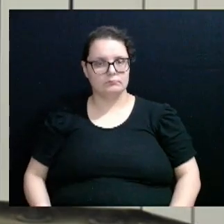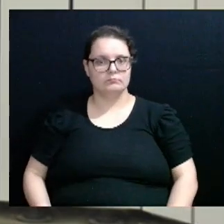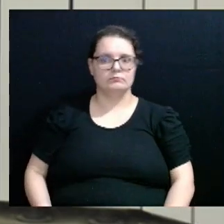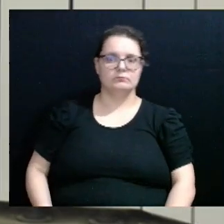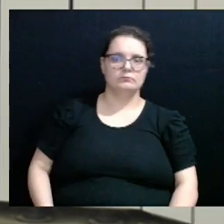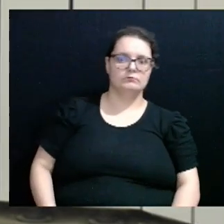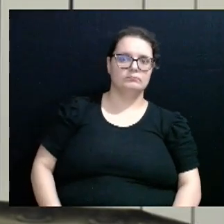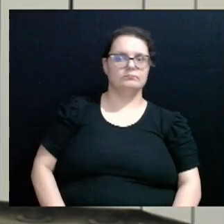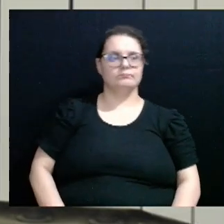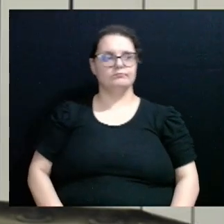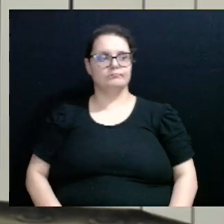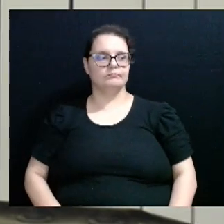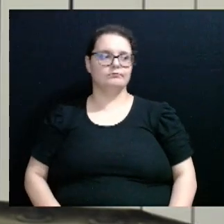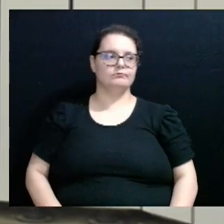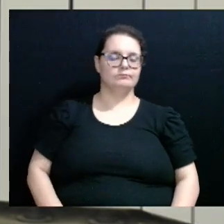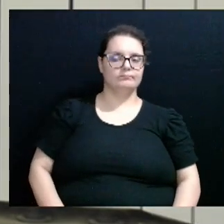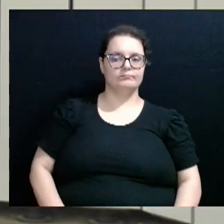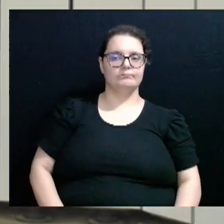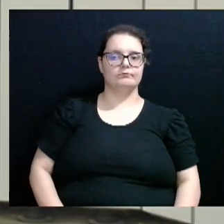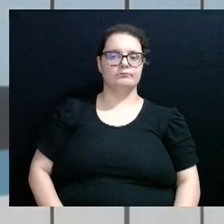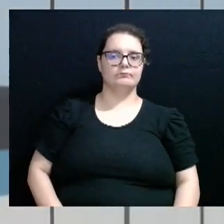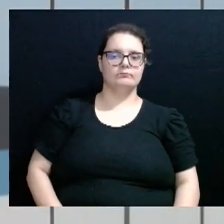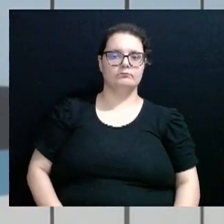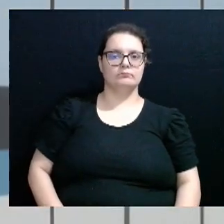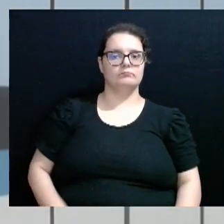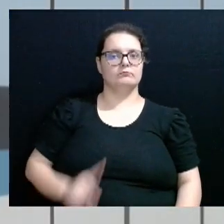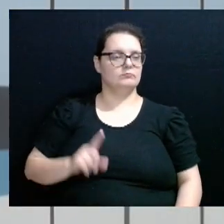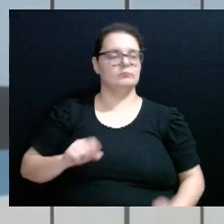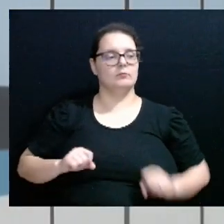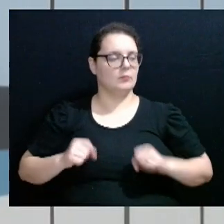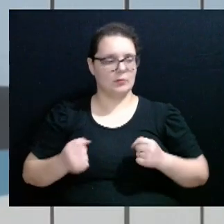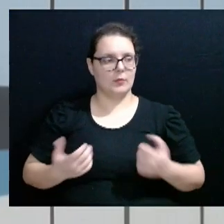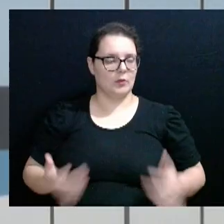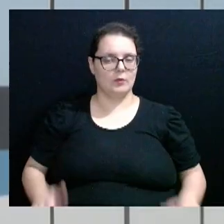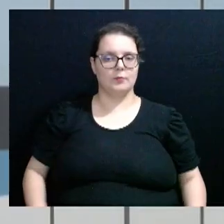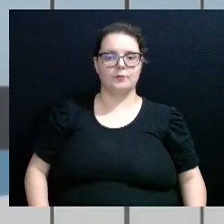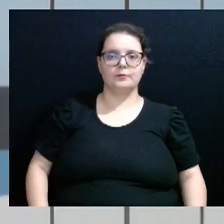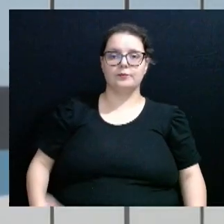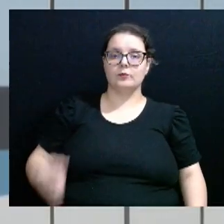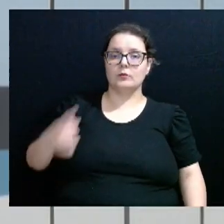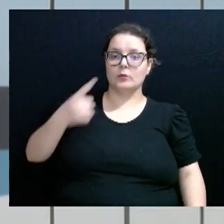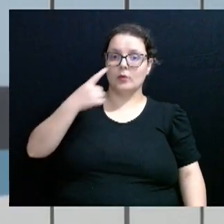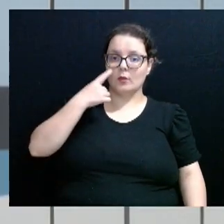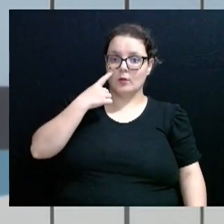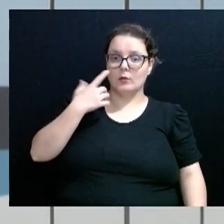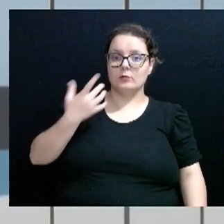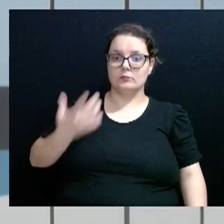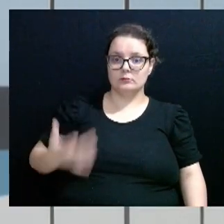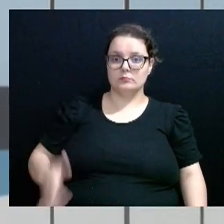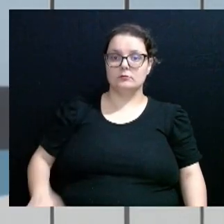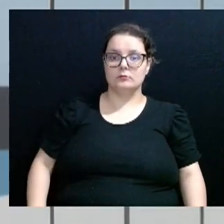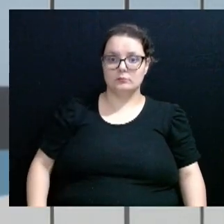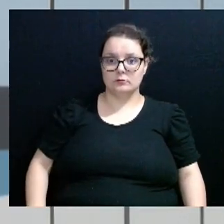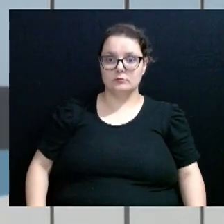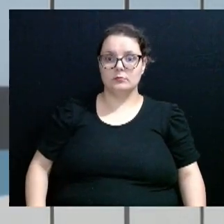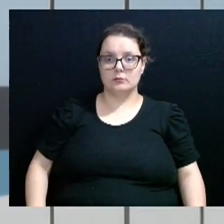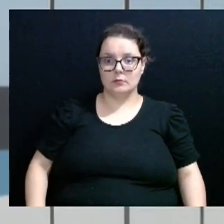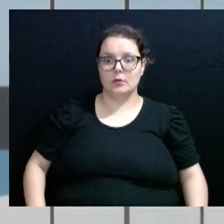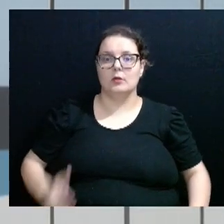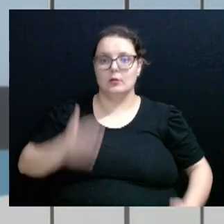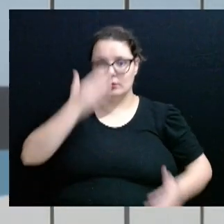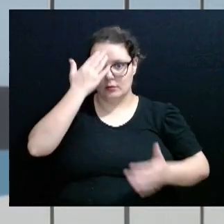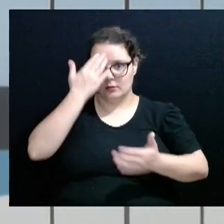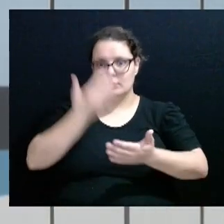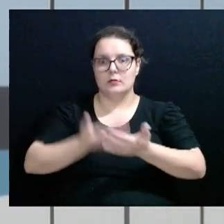não levantaram essa bandeira? Olha, eu tendo a acreditar que é o jornalismo de cultura.